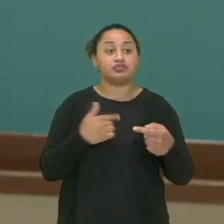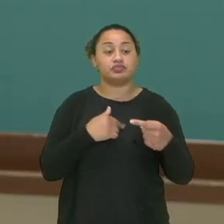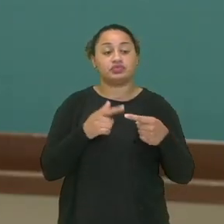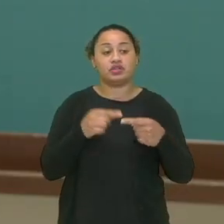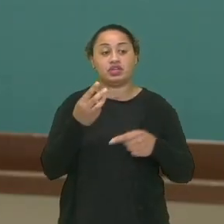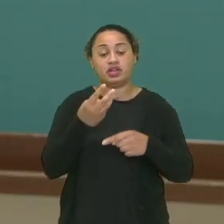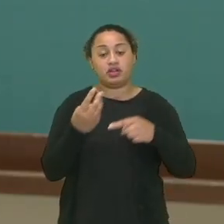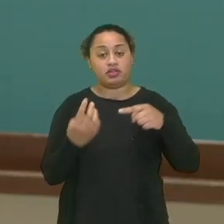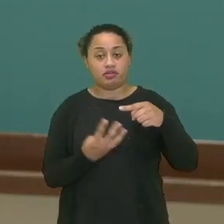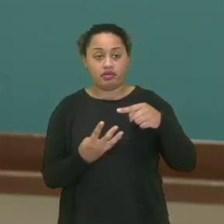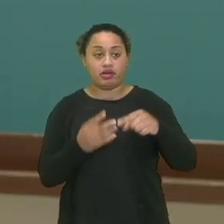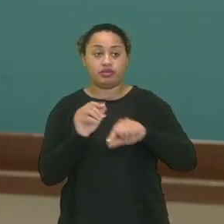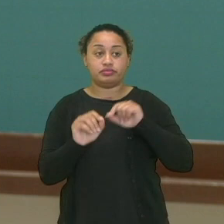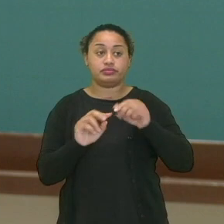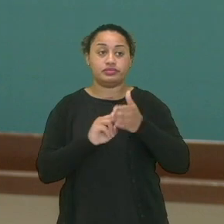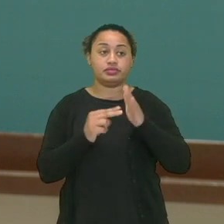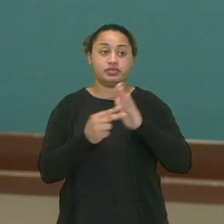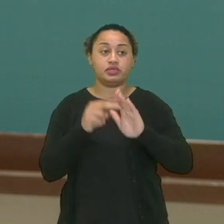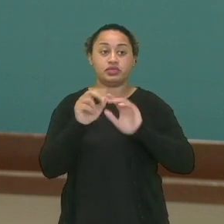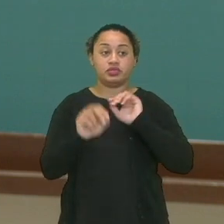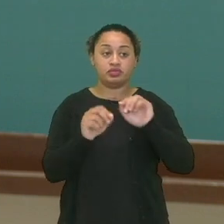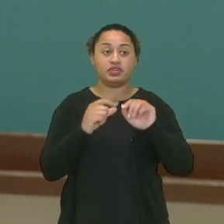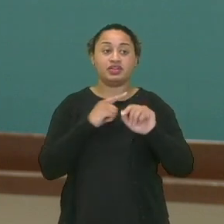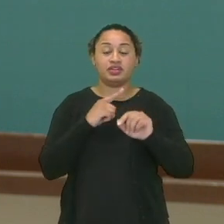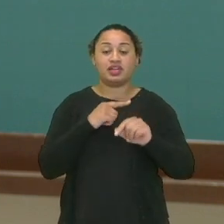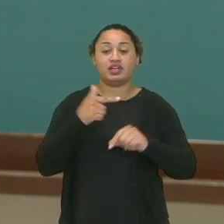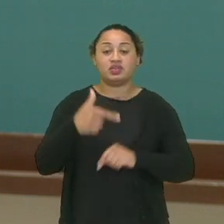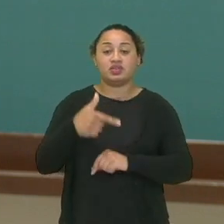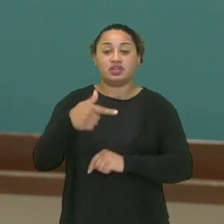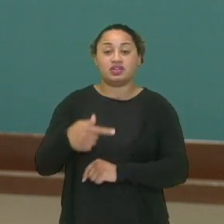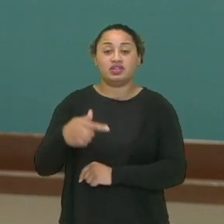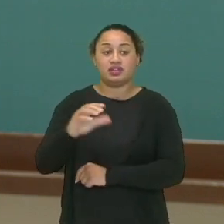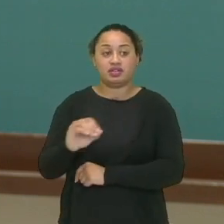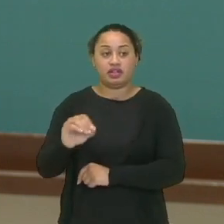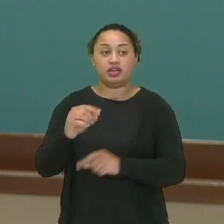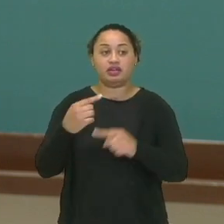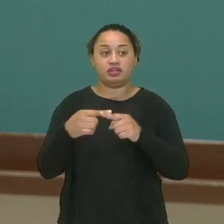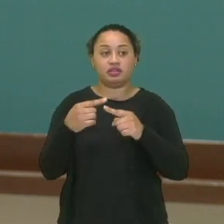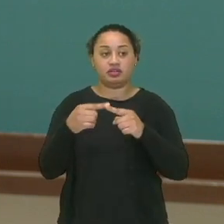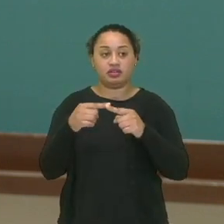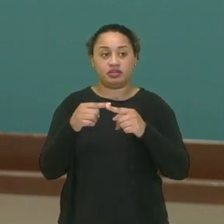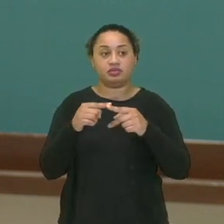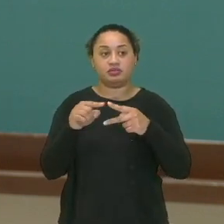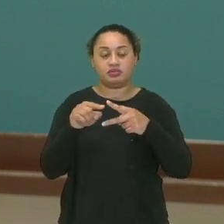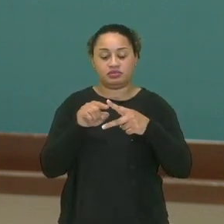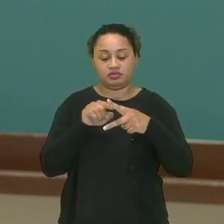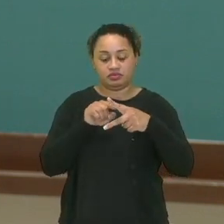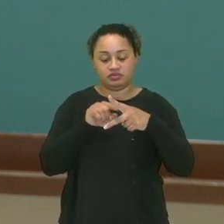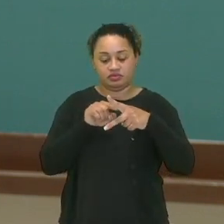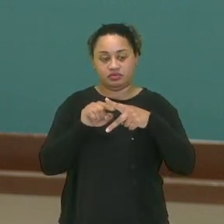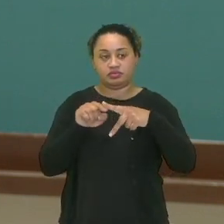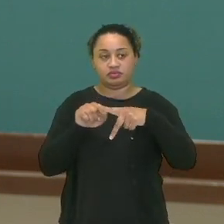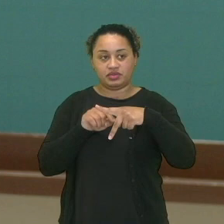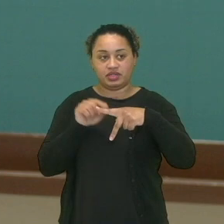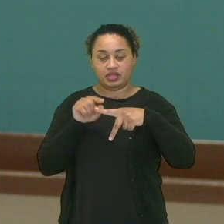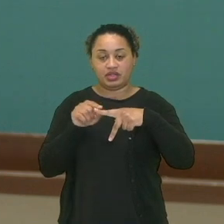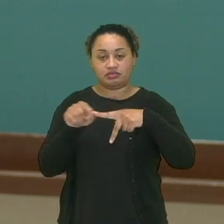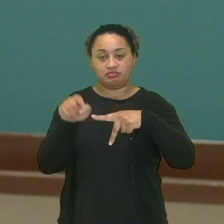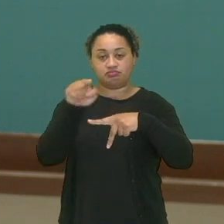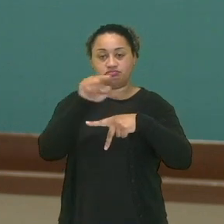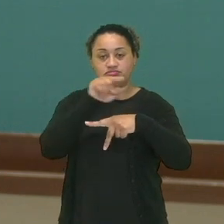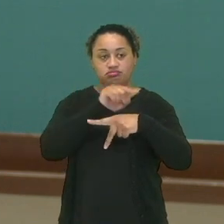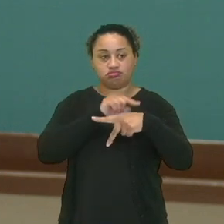3/4 de volta, a gente vai ter ali 270, tá? Porque ele vai fechar aqui 180, depois mais